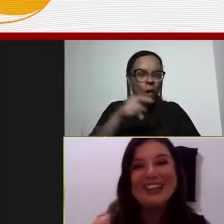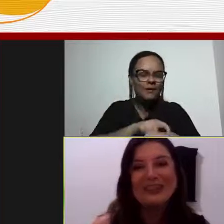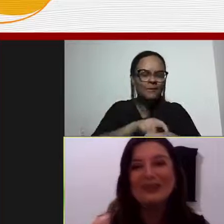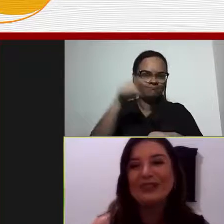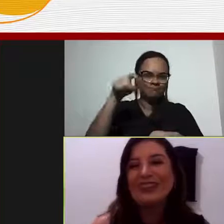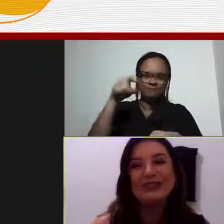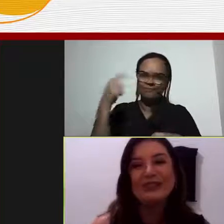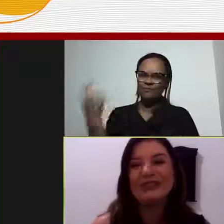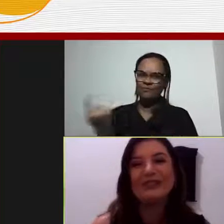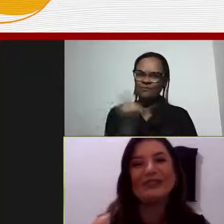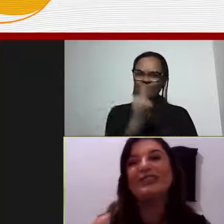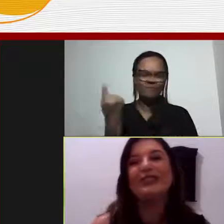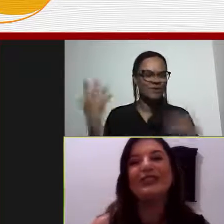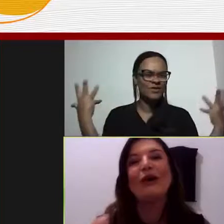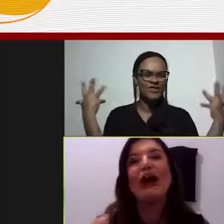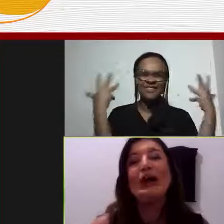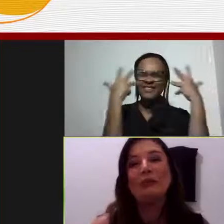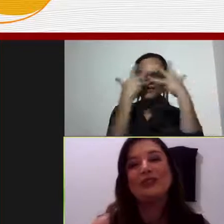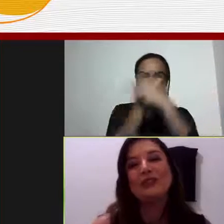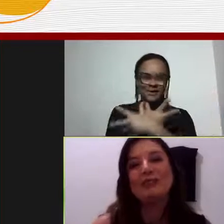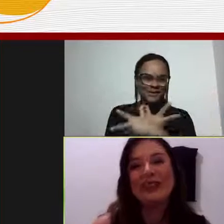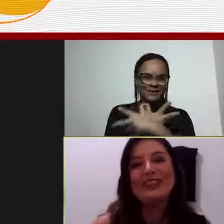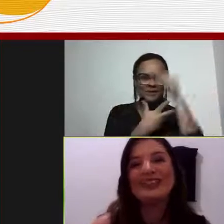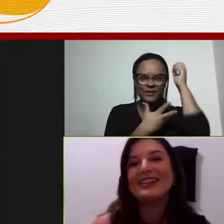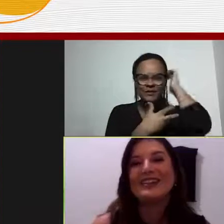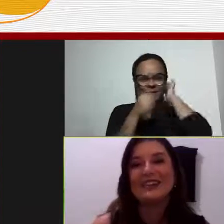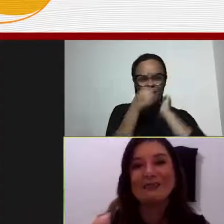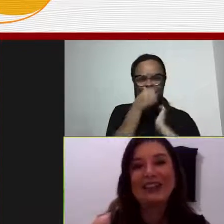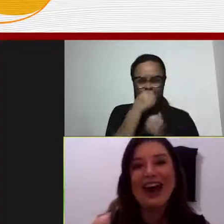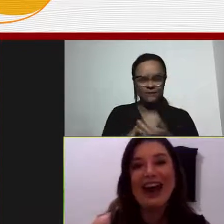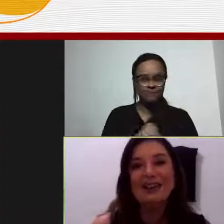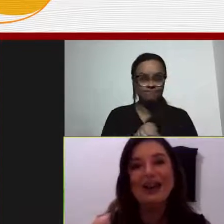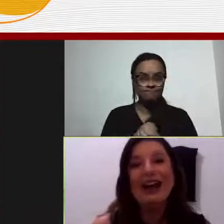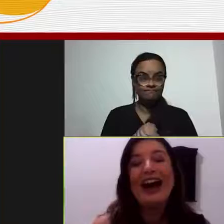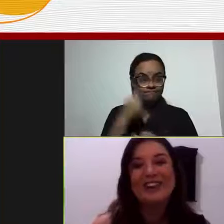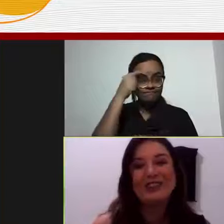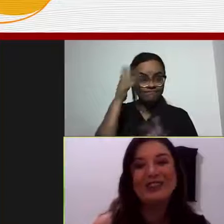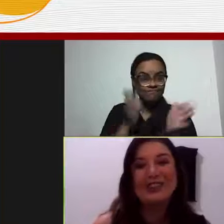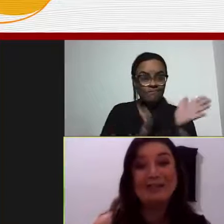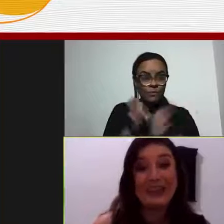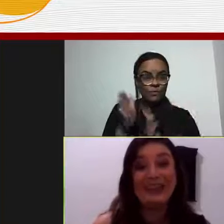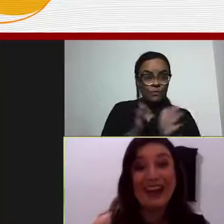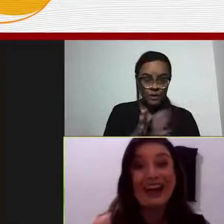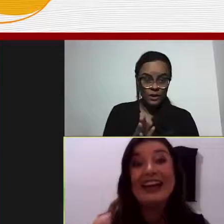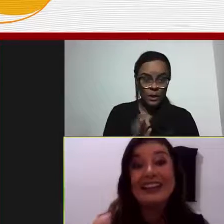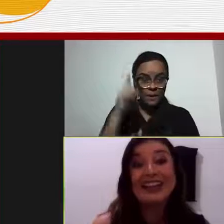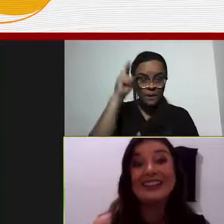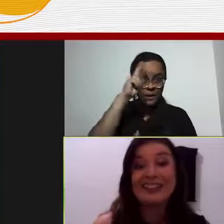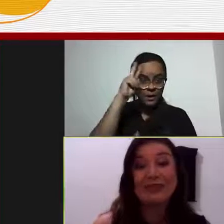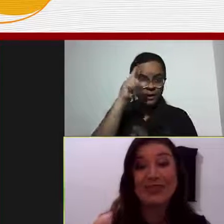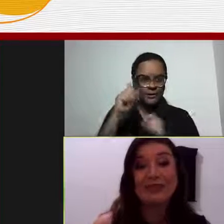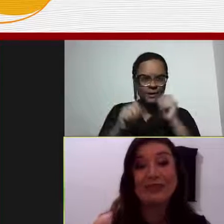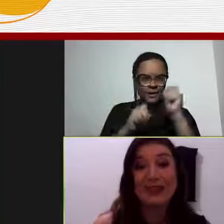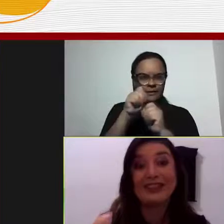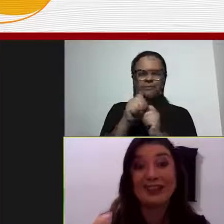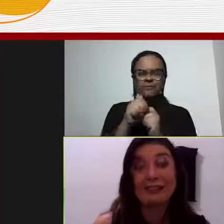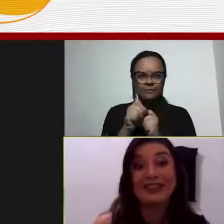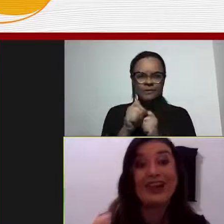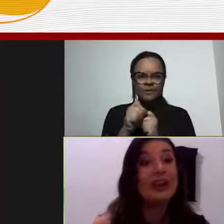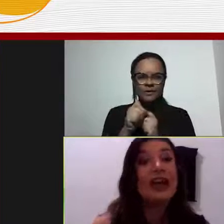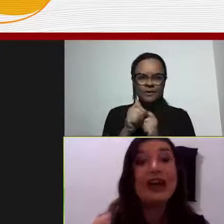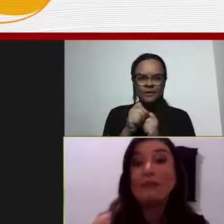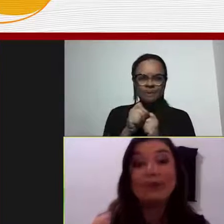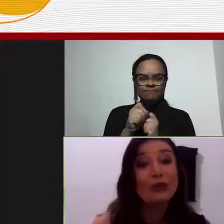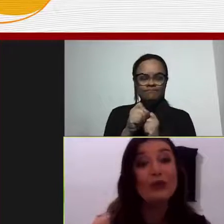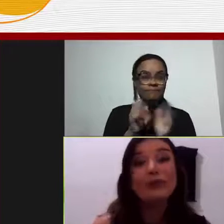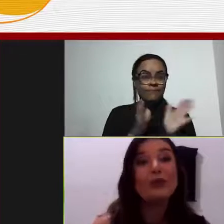e lindo, lindo, lindo, lindo, lindo. Quando a gente pensa em acessibilidade, a gente tem que pensar que essa